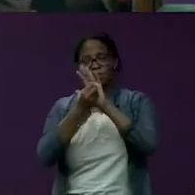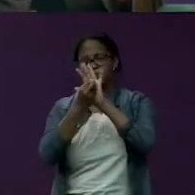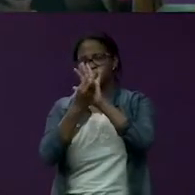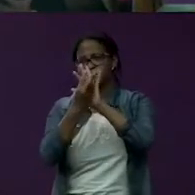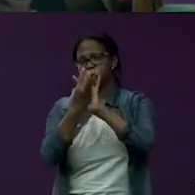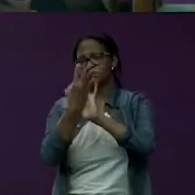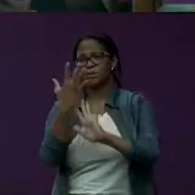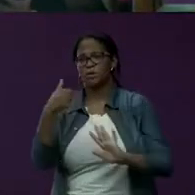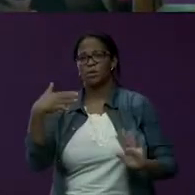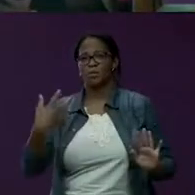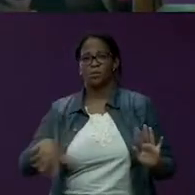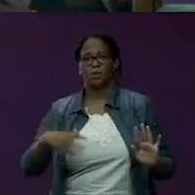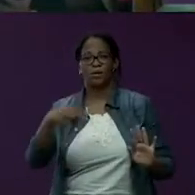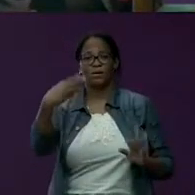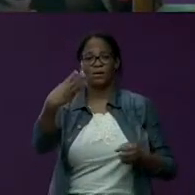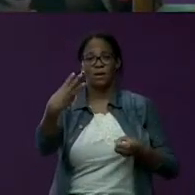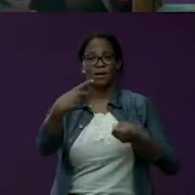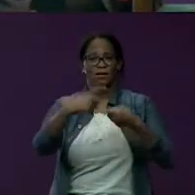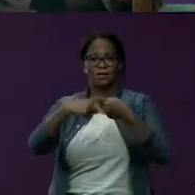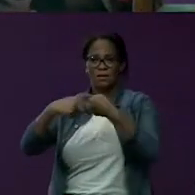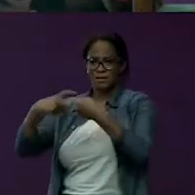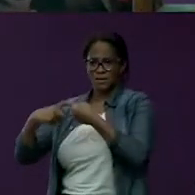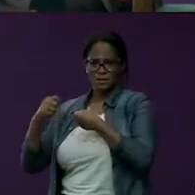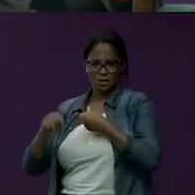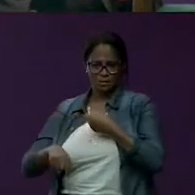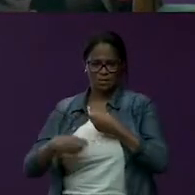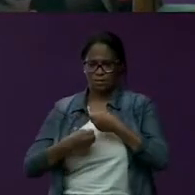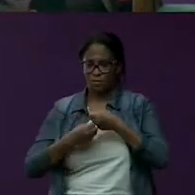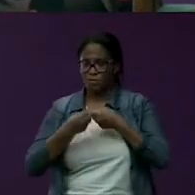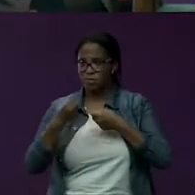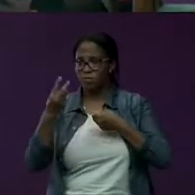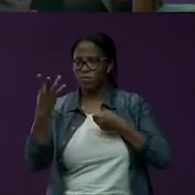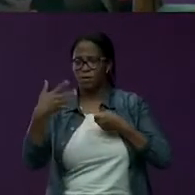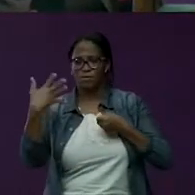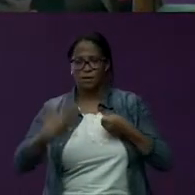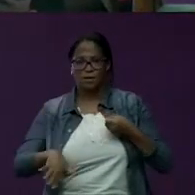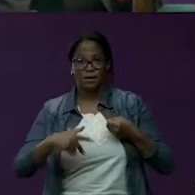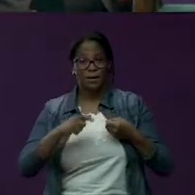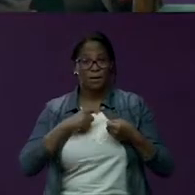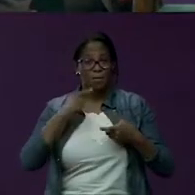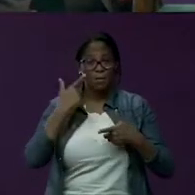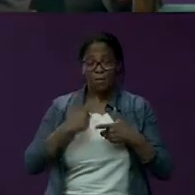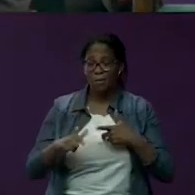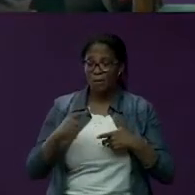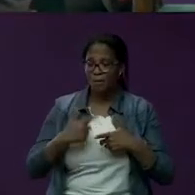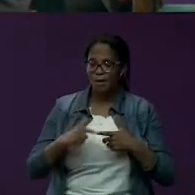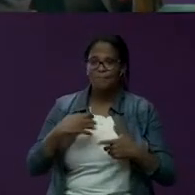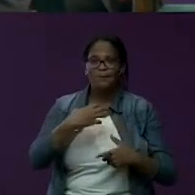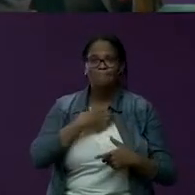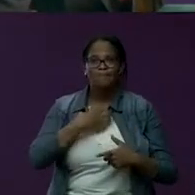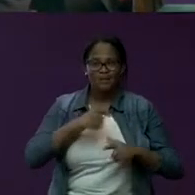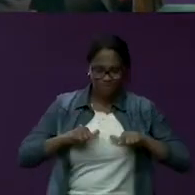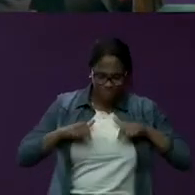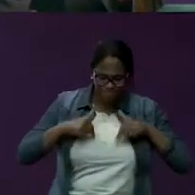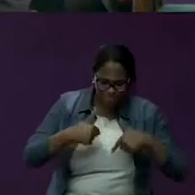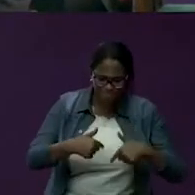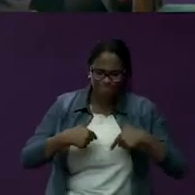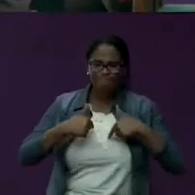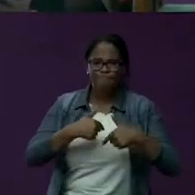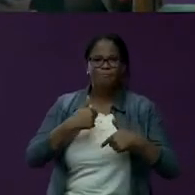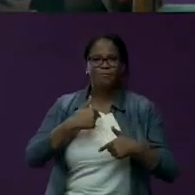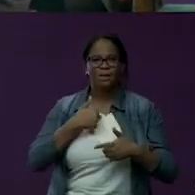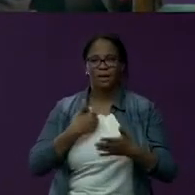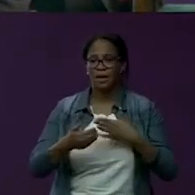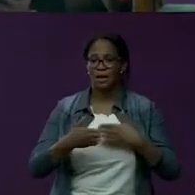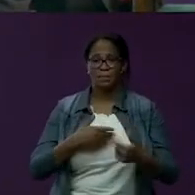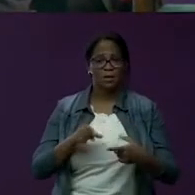nós temos de terceirizados aqui dentro. E isso sempre foi uma questão que me moveu e que me move. Independente se eu